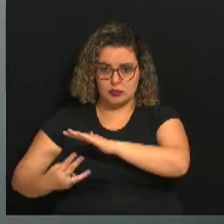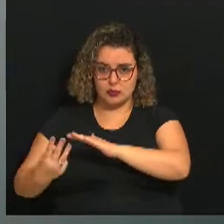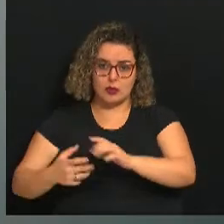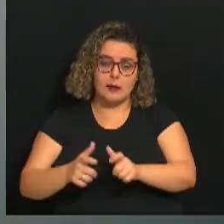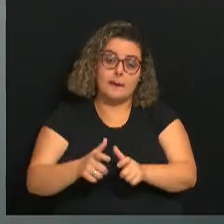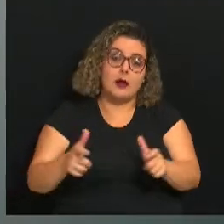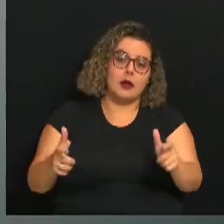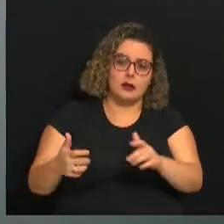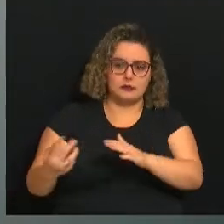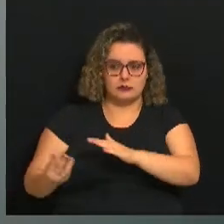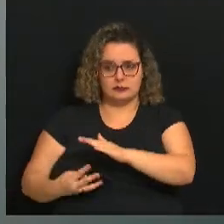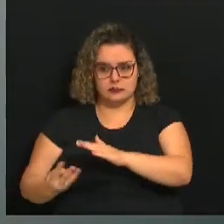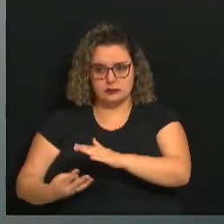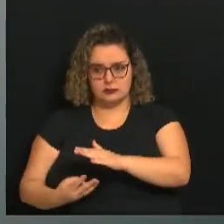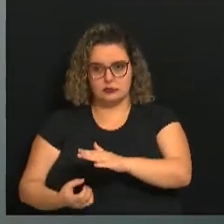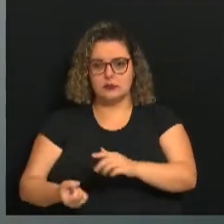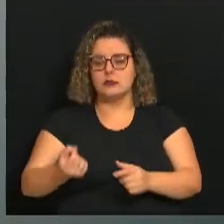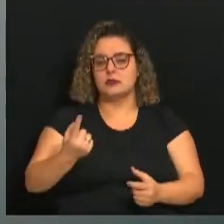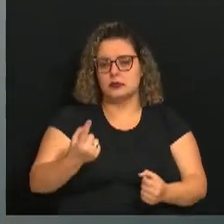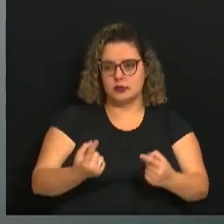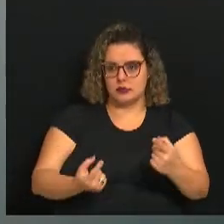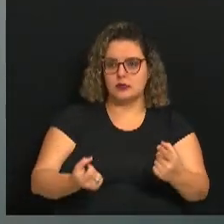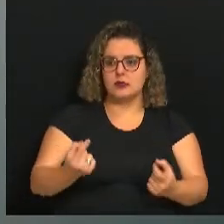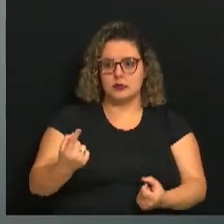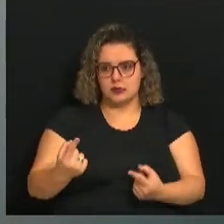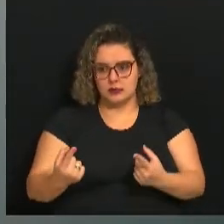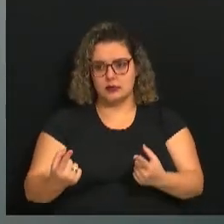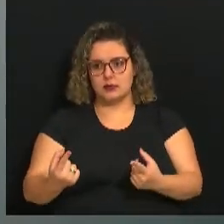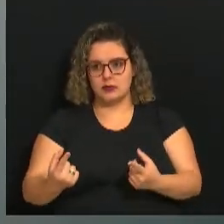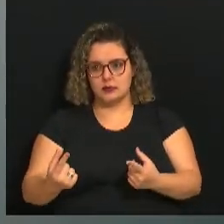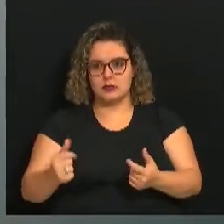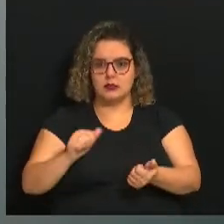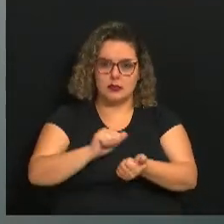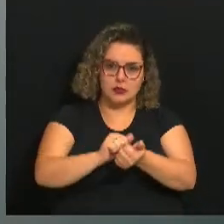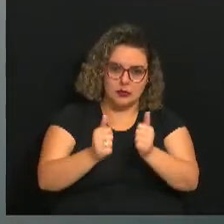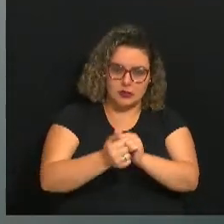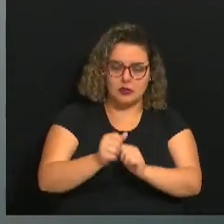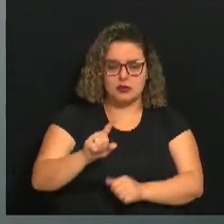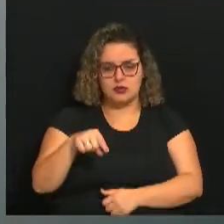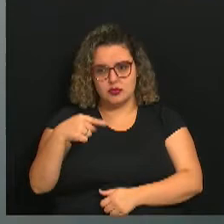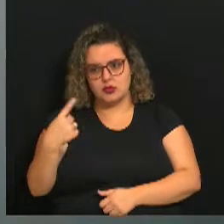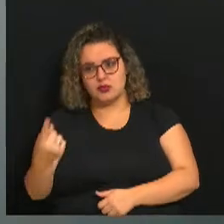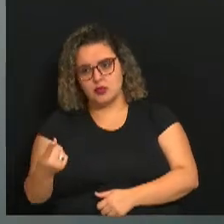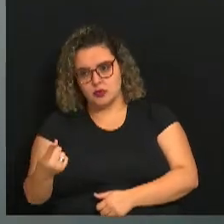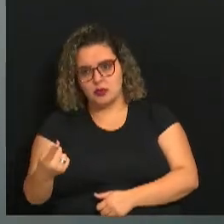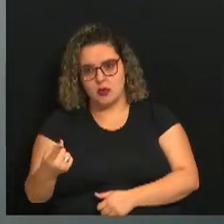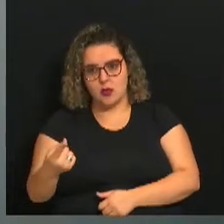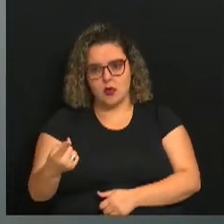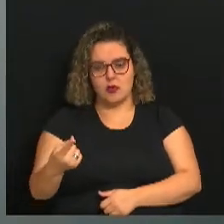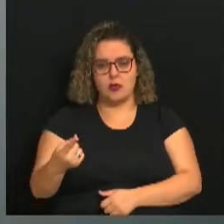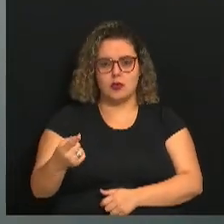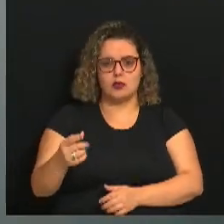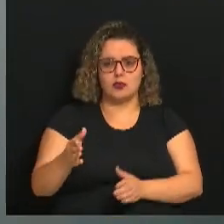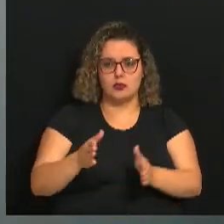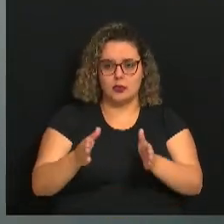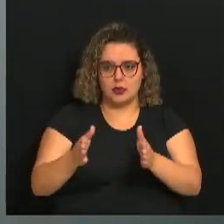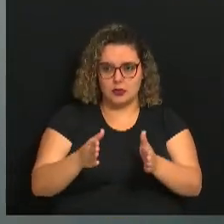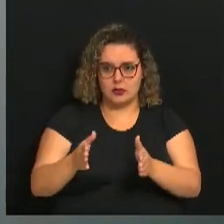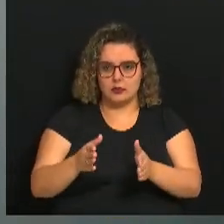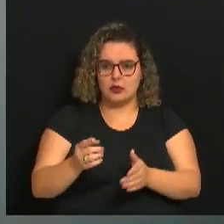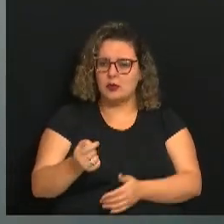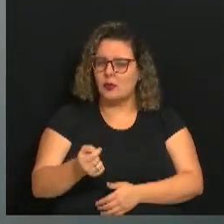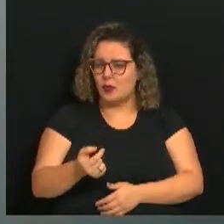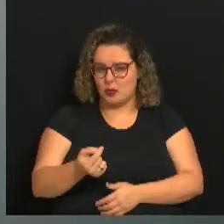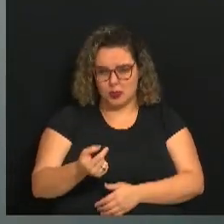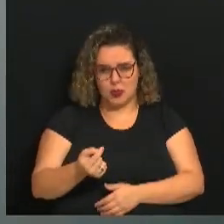Nós ainda temos alguns funcionários remanescentes de um outro período, mas muito pouco. Então, assim, em termos percentuais,